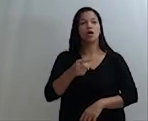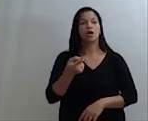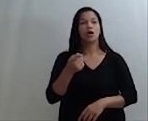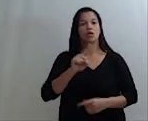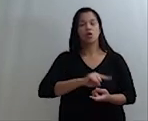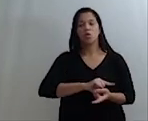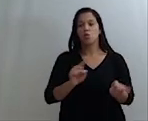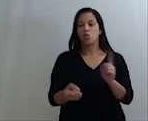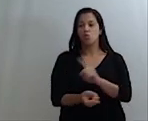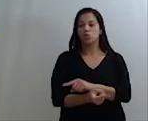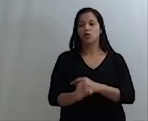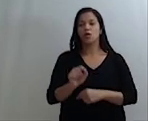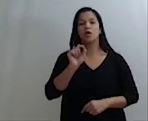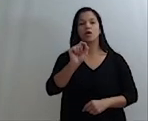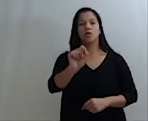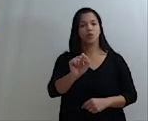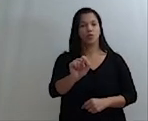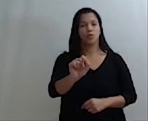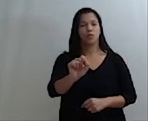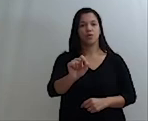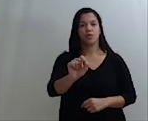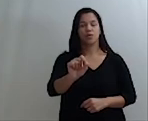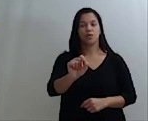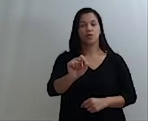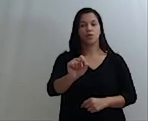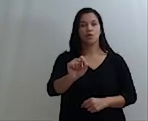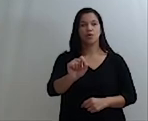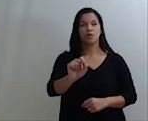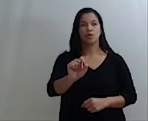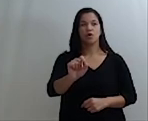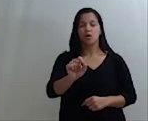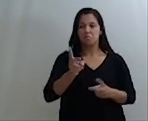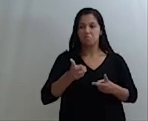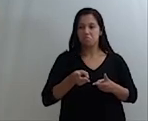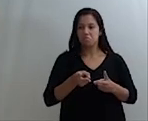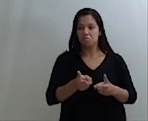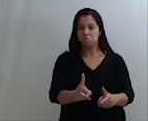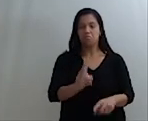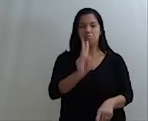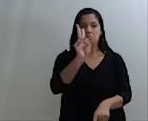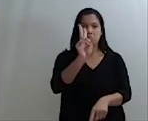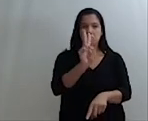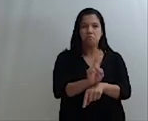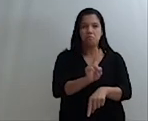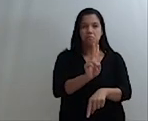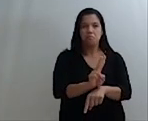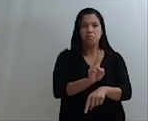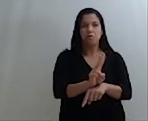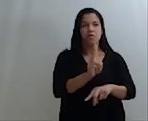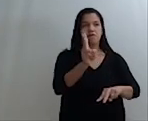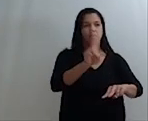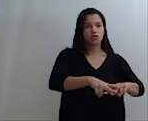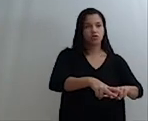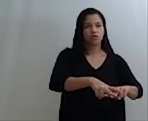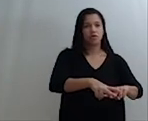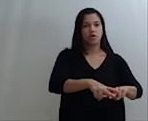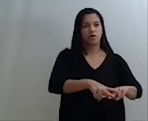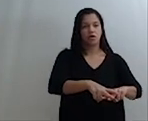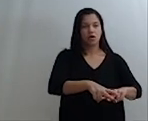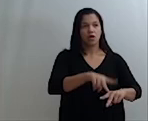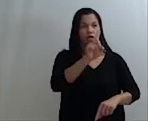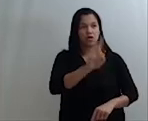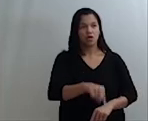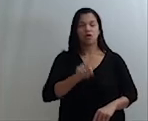contrária à manutenção da prisão preventiva excelência embora a v Estreita do abes